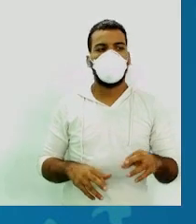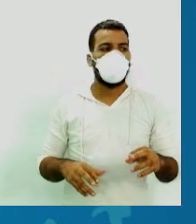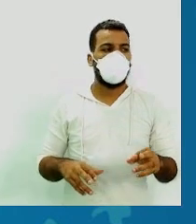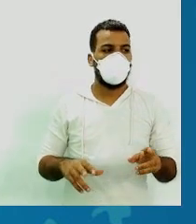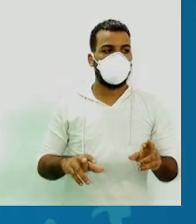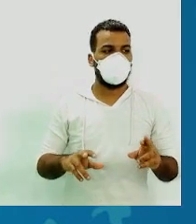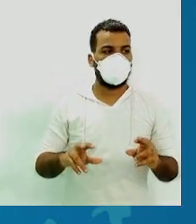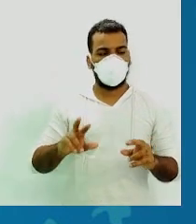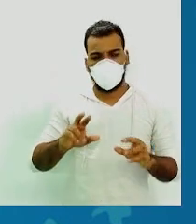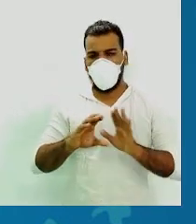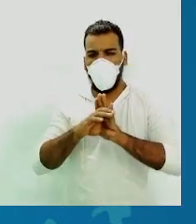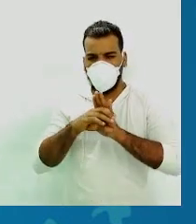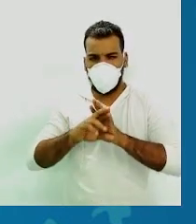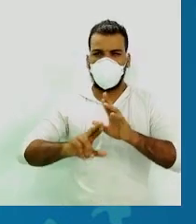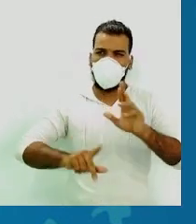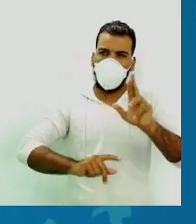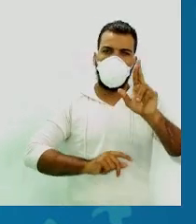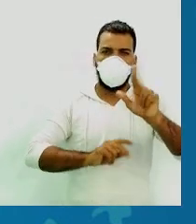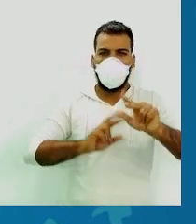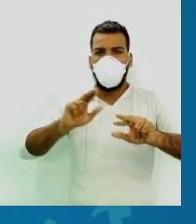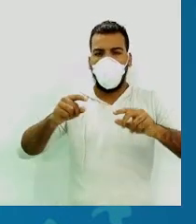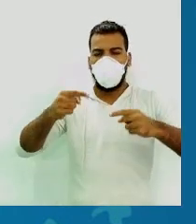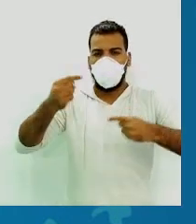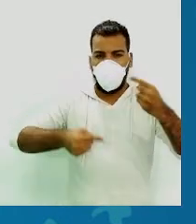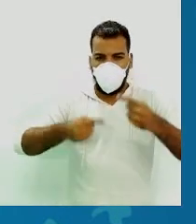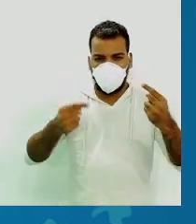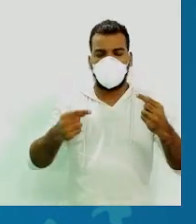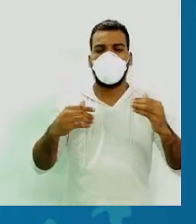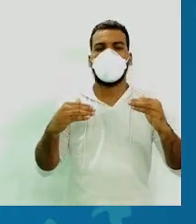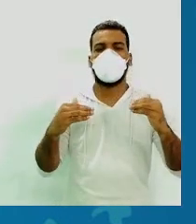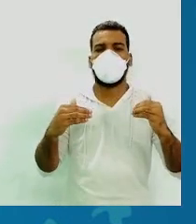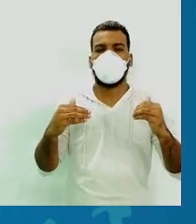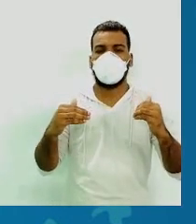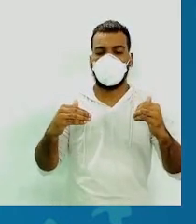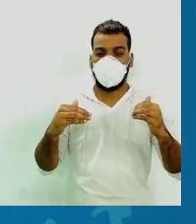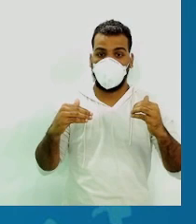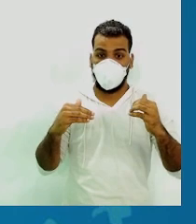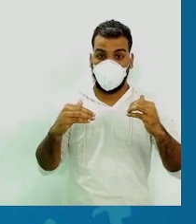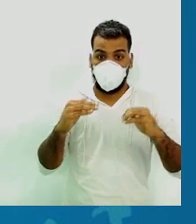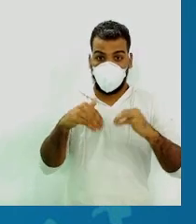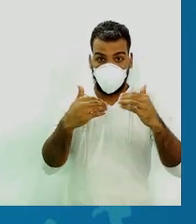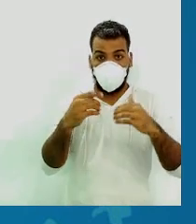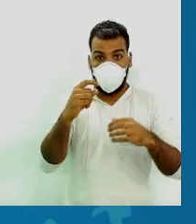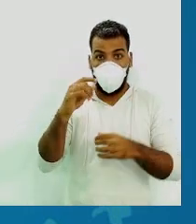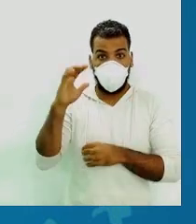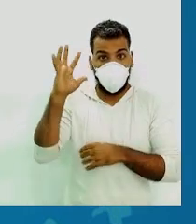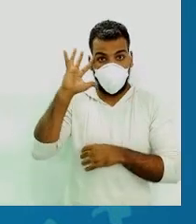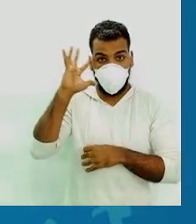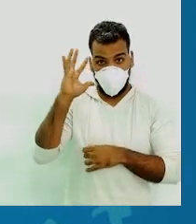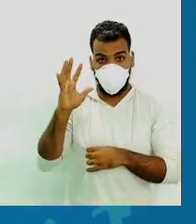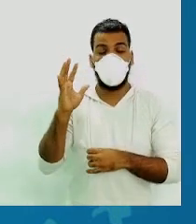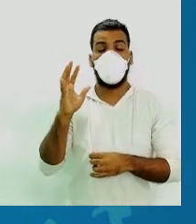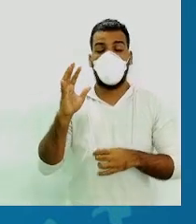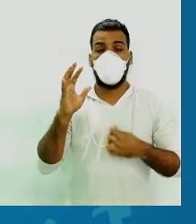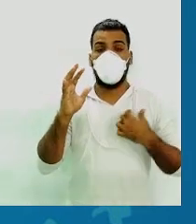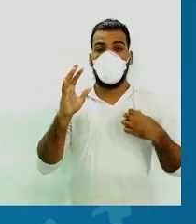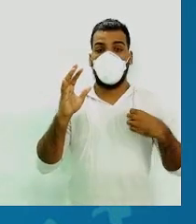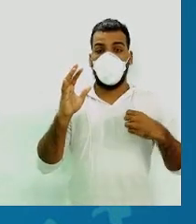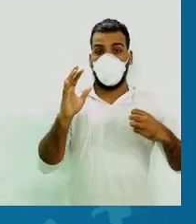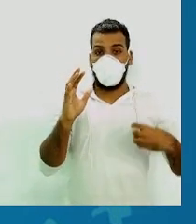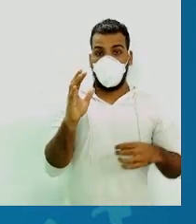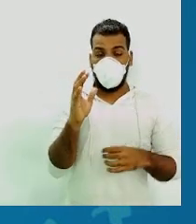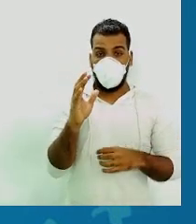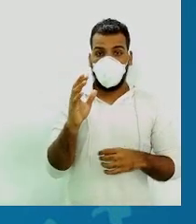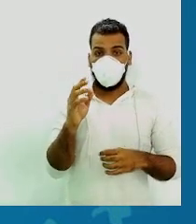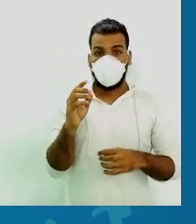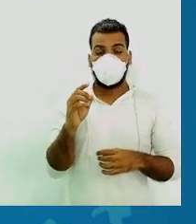diferentes, né, conceitos políticos desenvolvidos pelos nossos pensadores, mas uma coisa é certa,